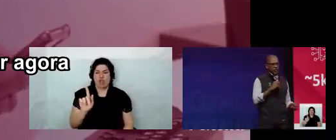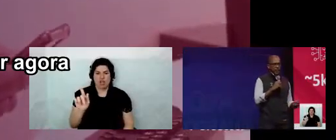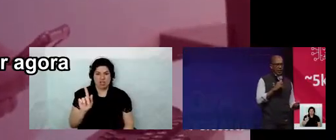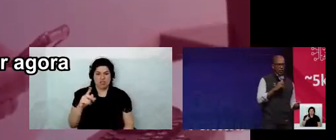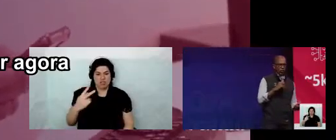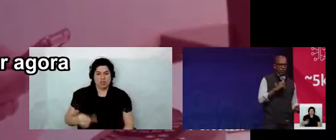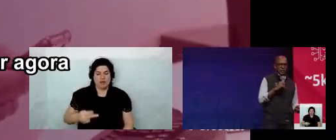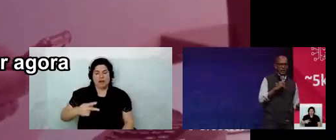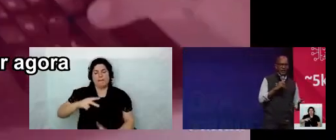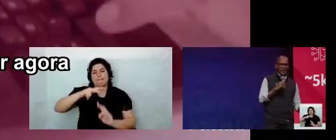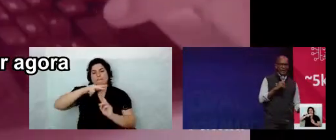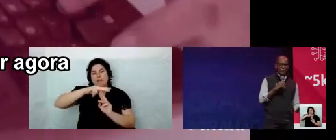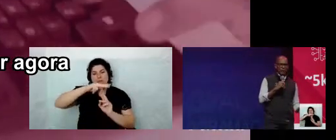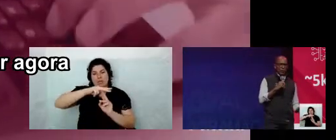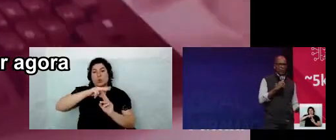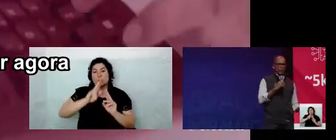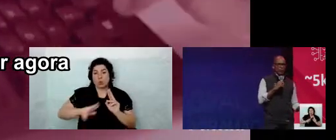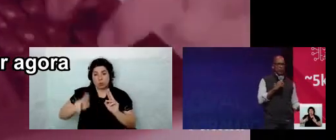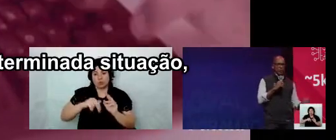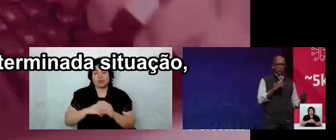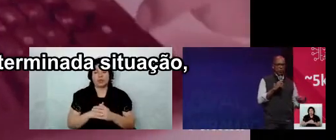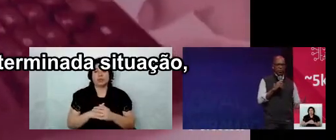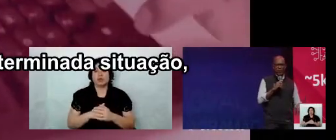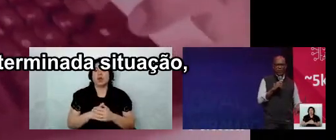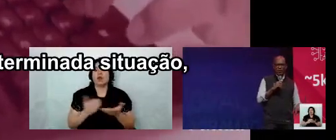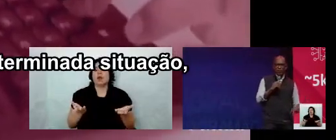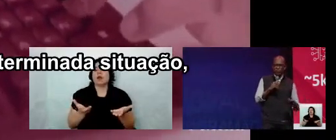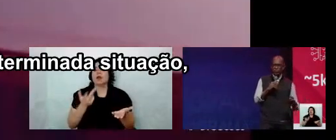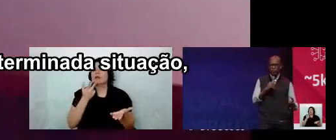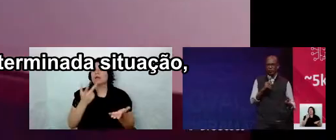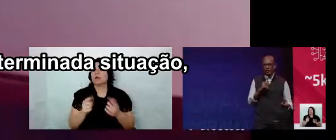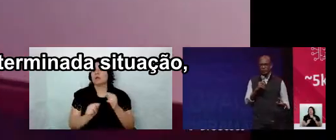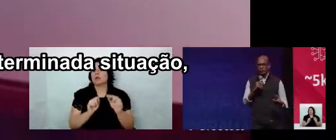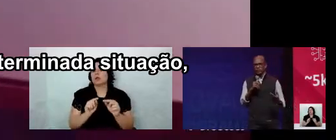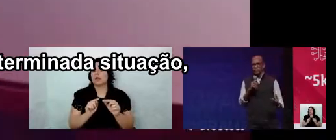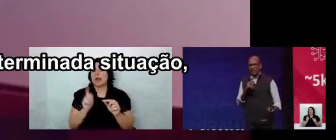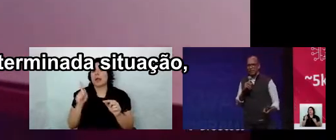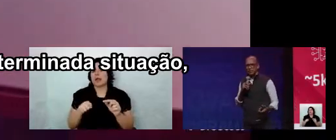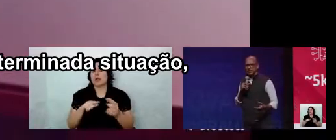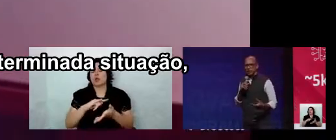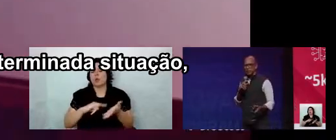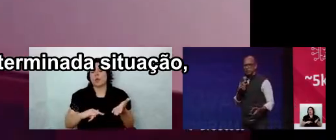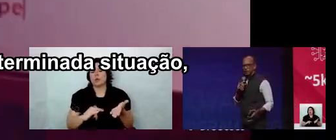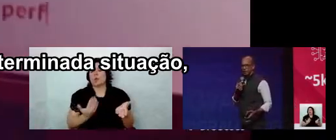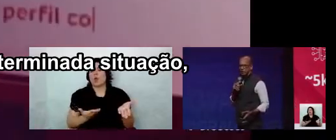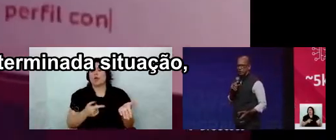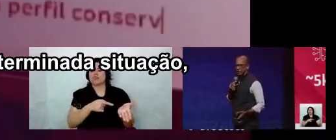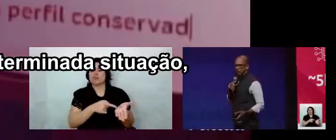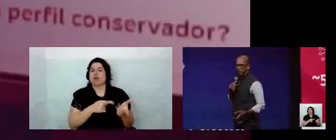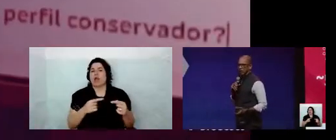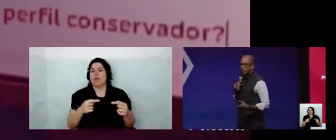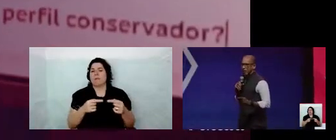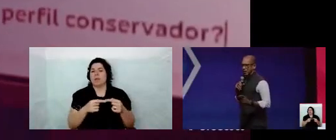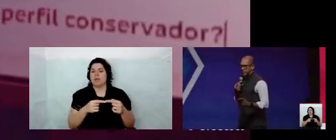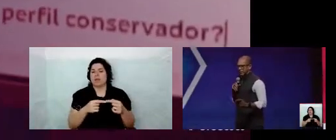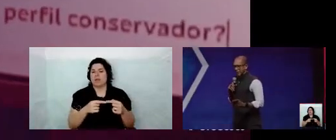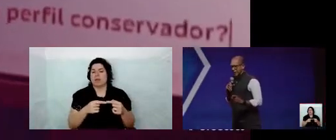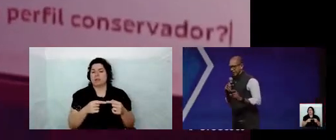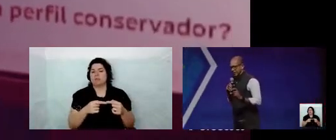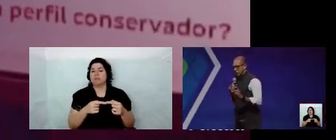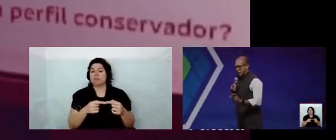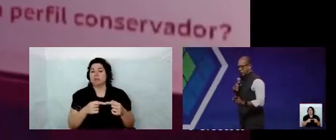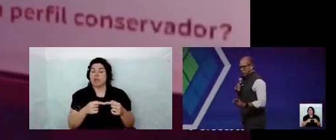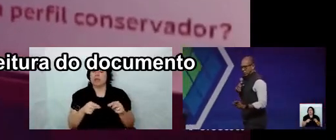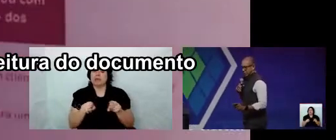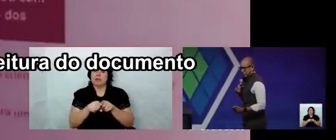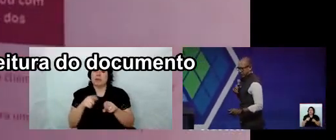Bradesco. Hoje, além dela informar agora qual é o documento que embasa determinada situação, ela já